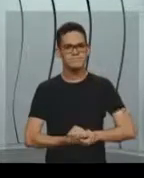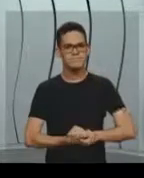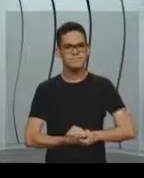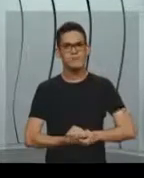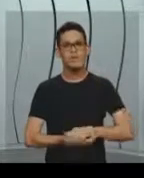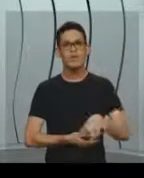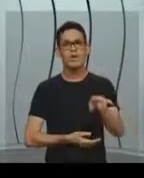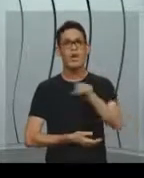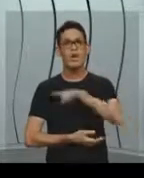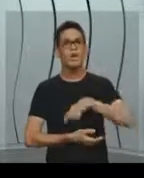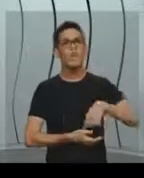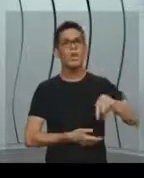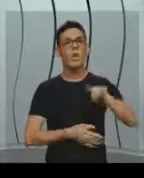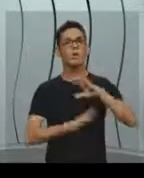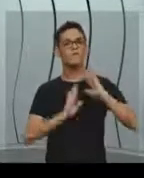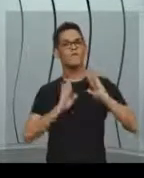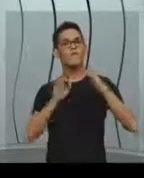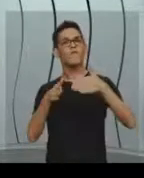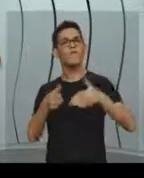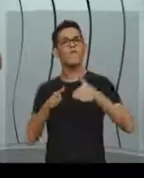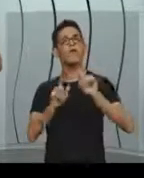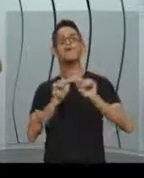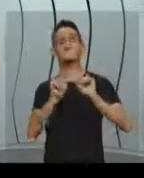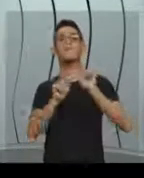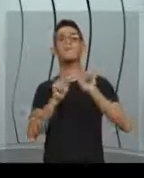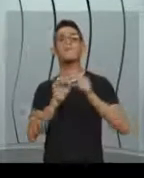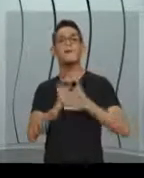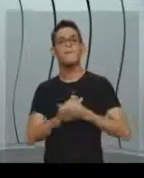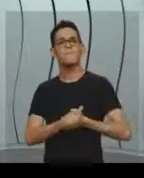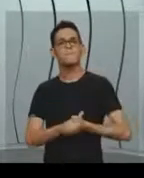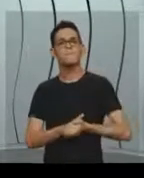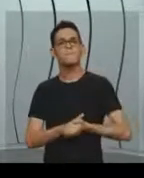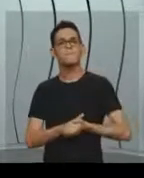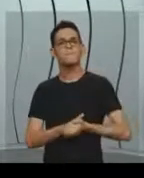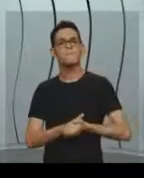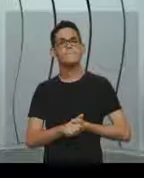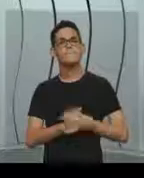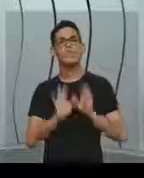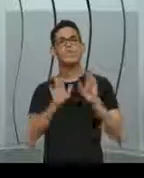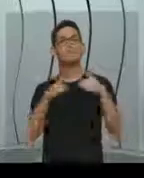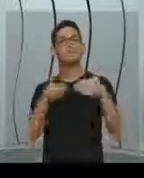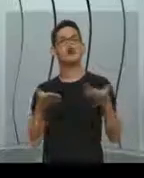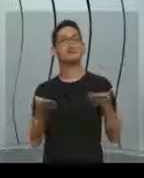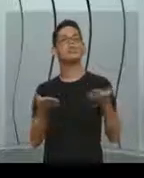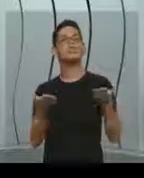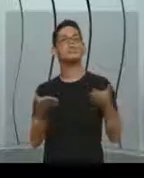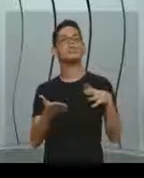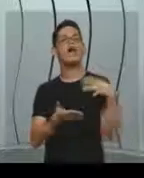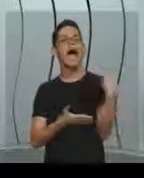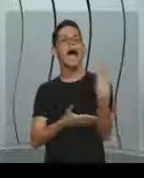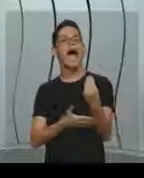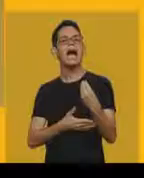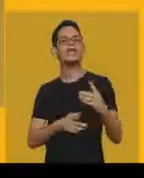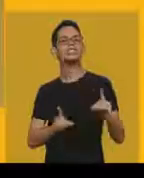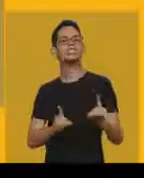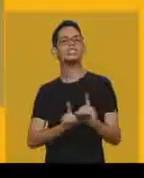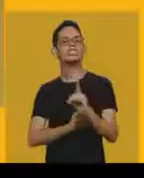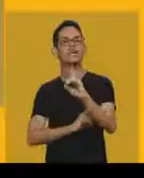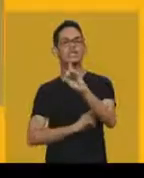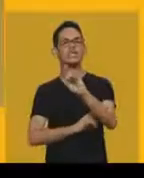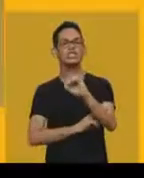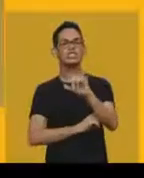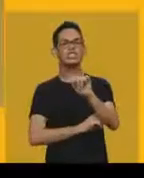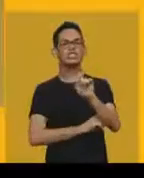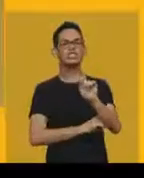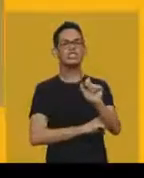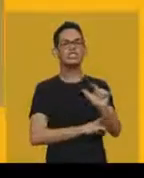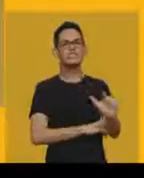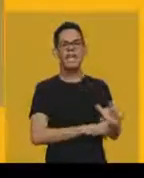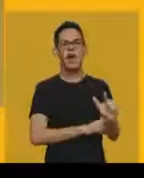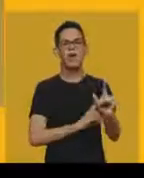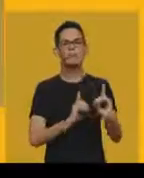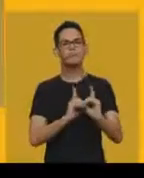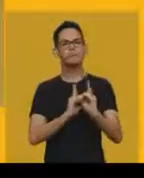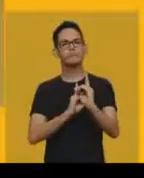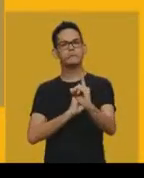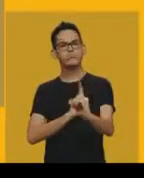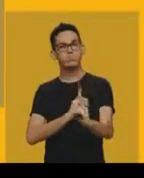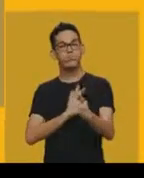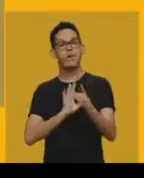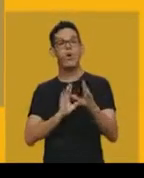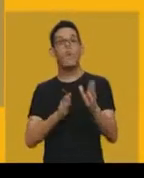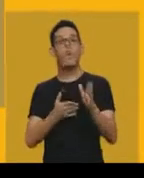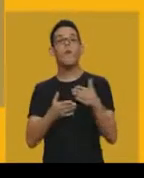O nosso enfoque, nós vamos ficar hoje em arte digital. Qualquer tipo de manifestação